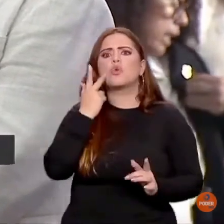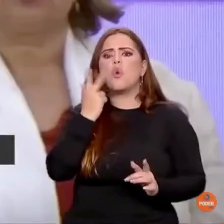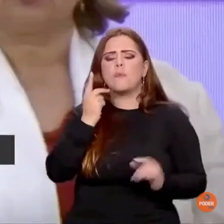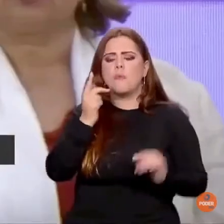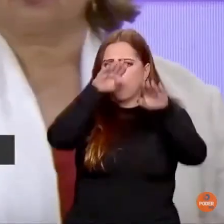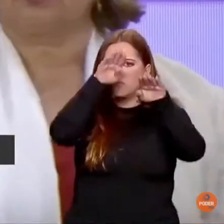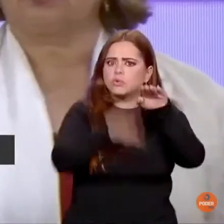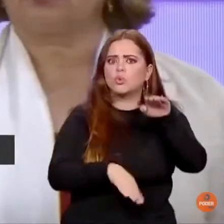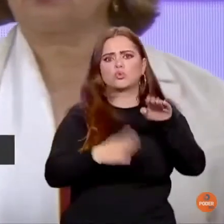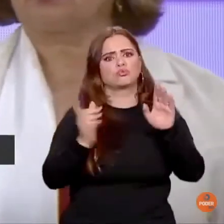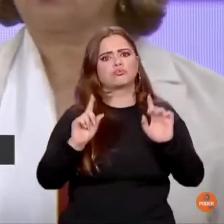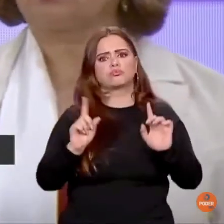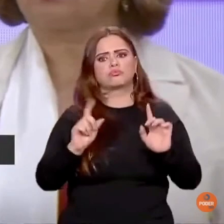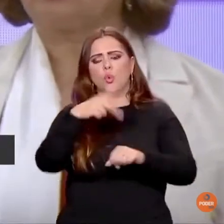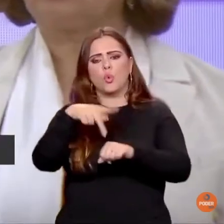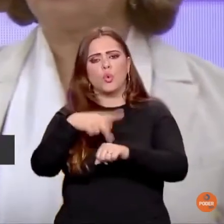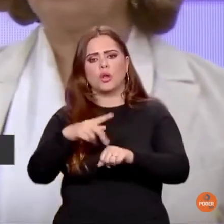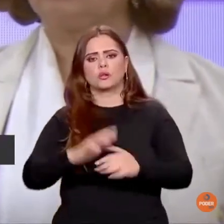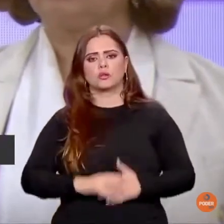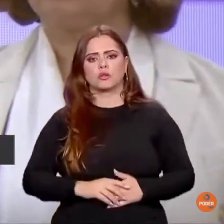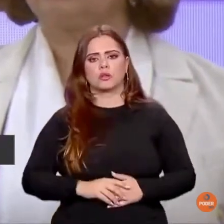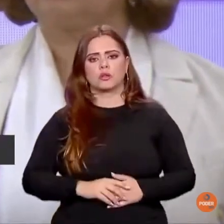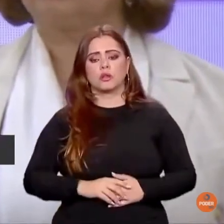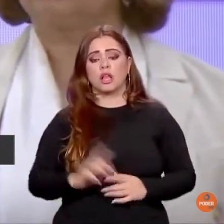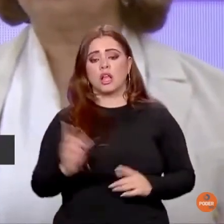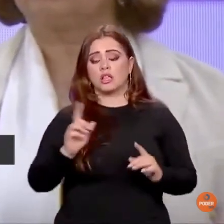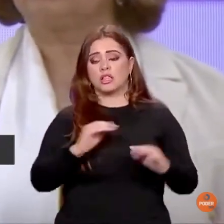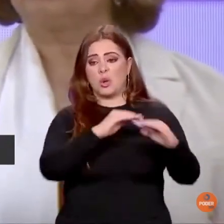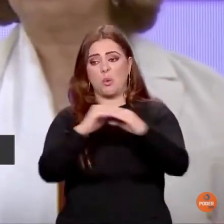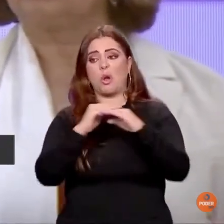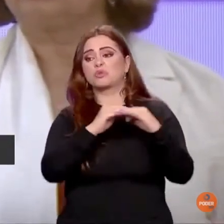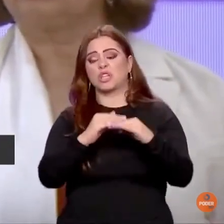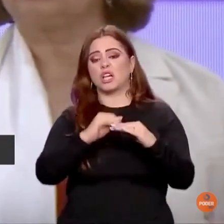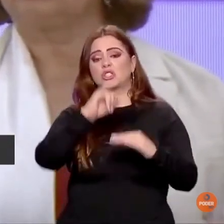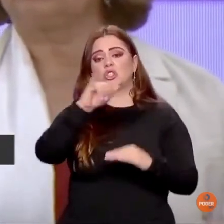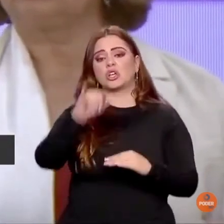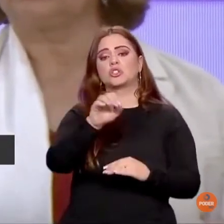nesse país. Não é igualdade que o Getúlio Vargas, em